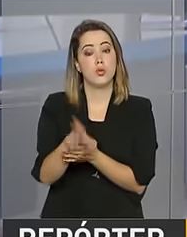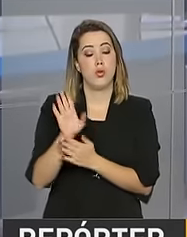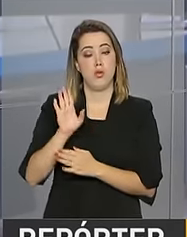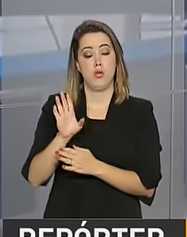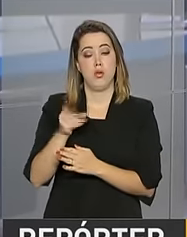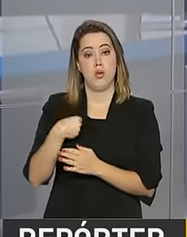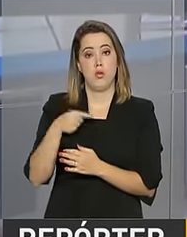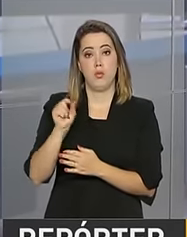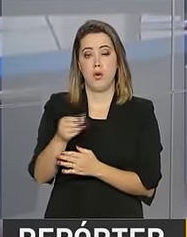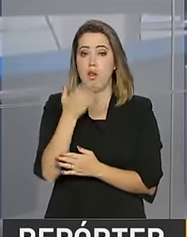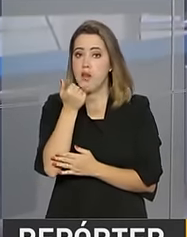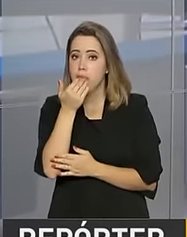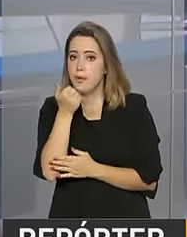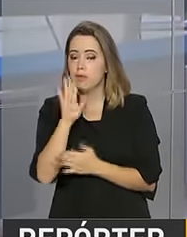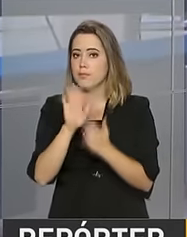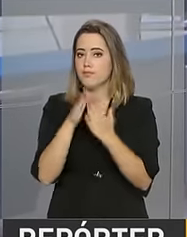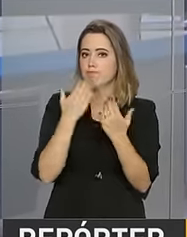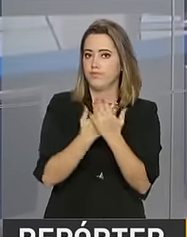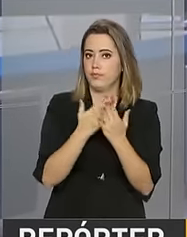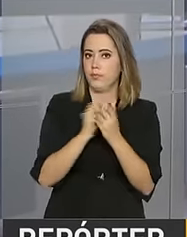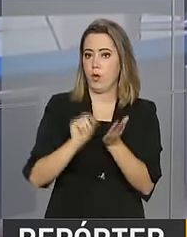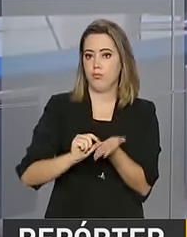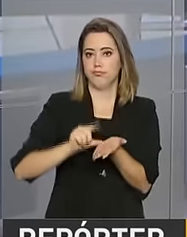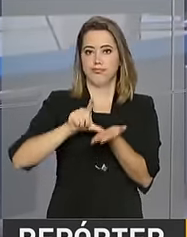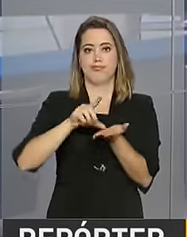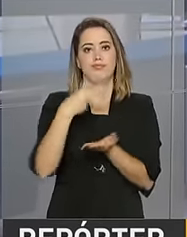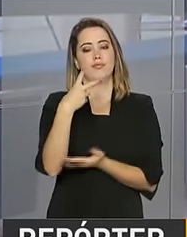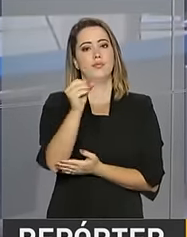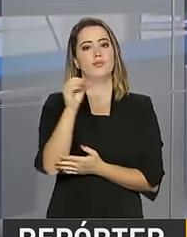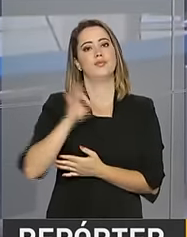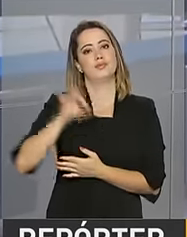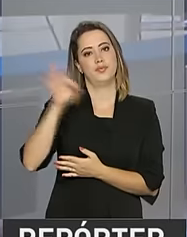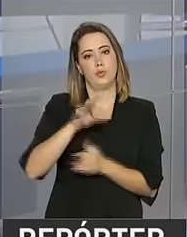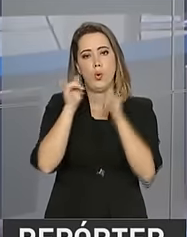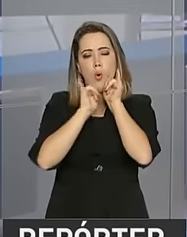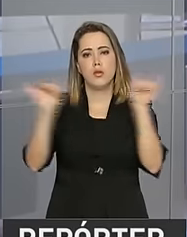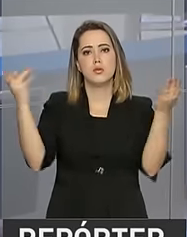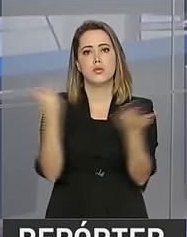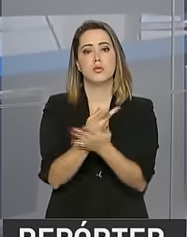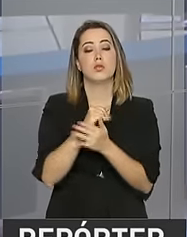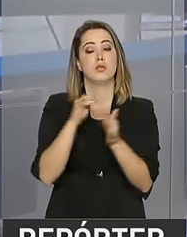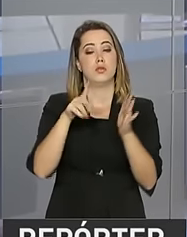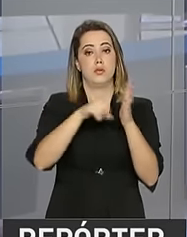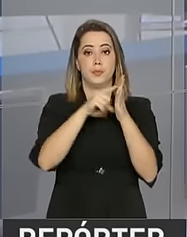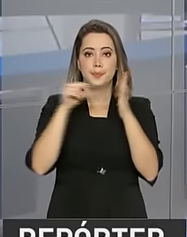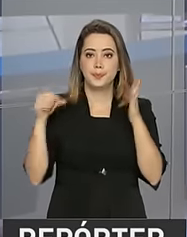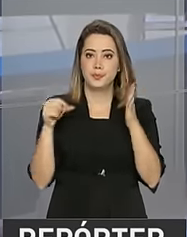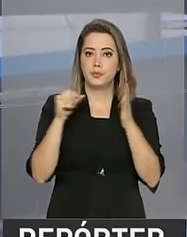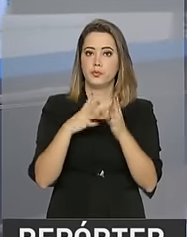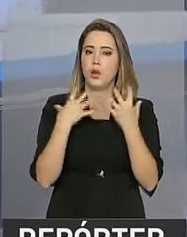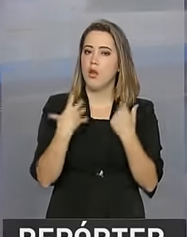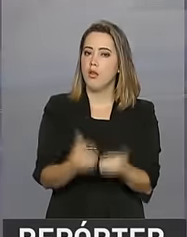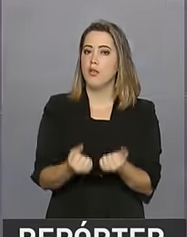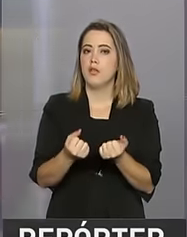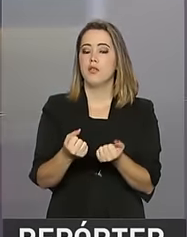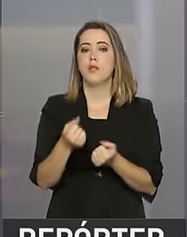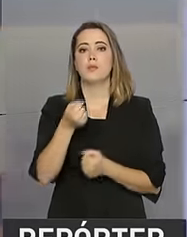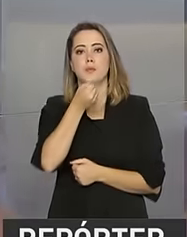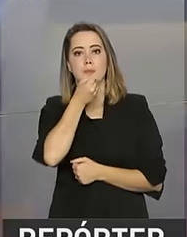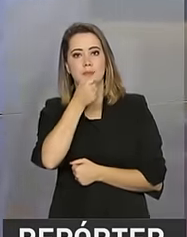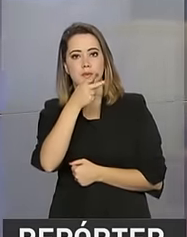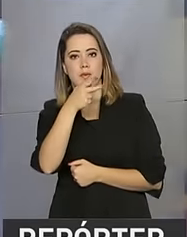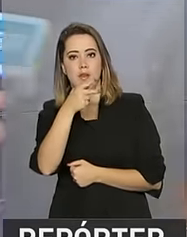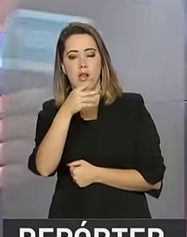merenda escolar terão um reajuste de até 20% o anúncio foi feito hoje no Palácio do Planalto nós vamos então falar com a